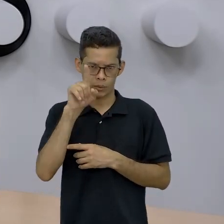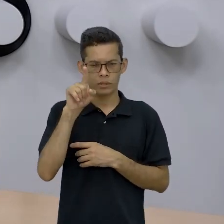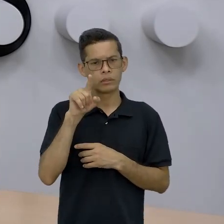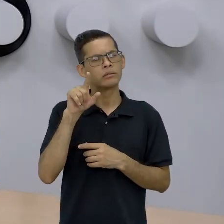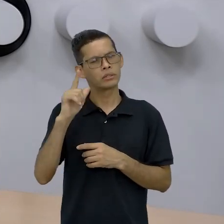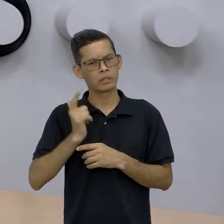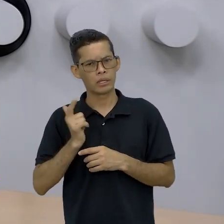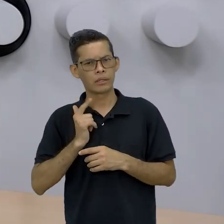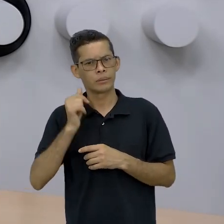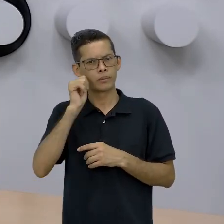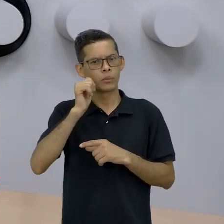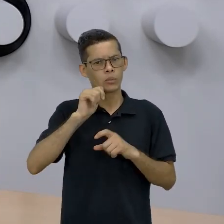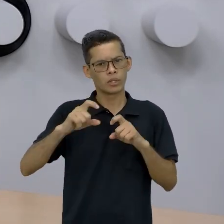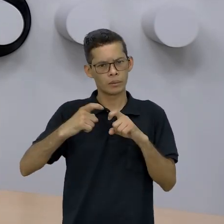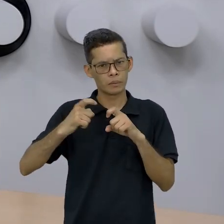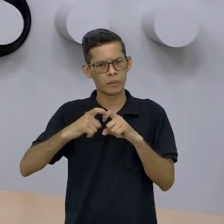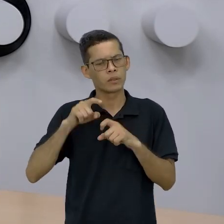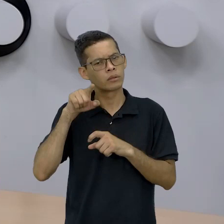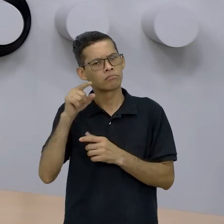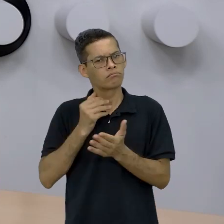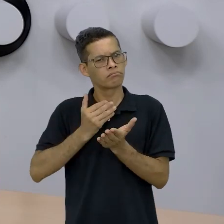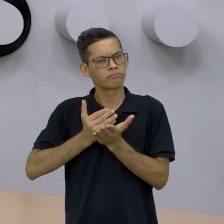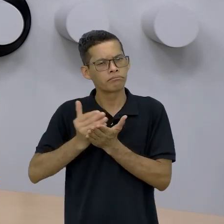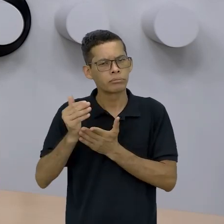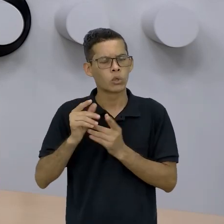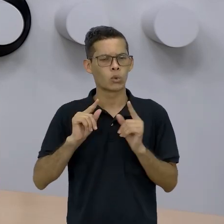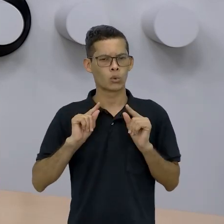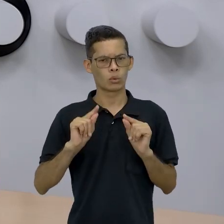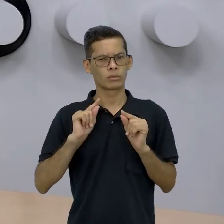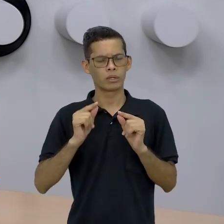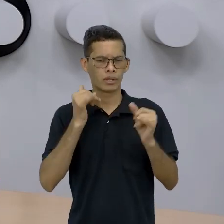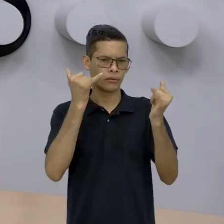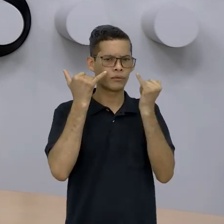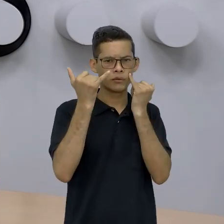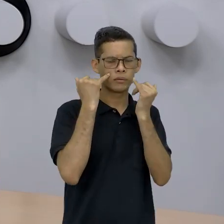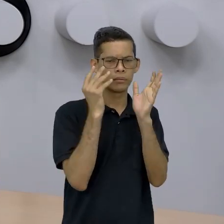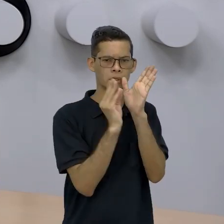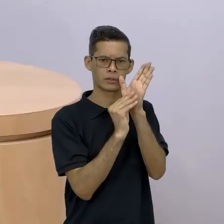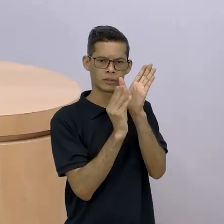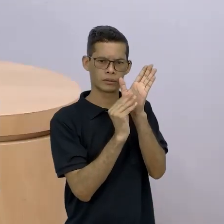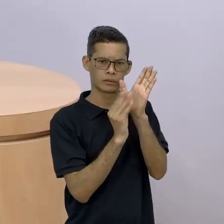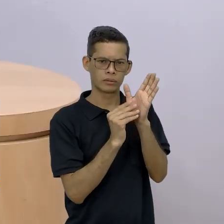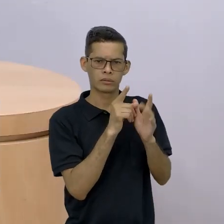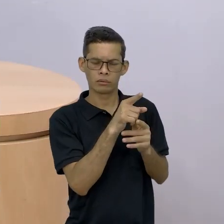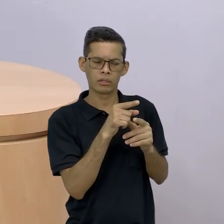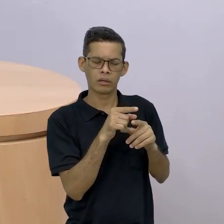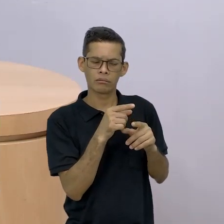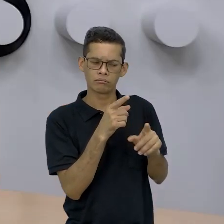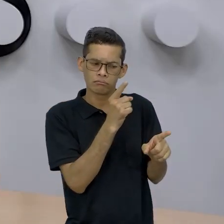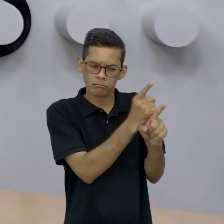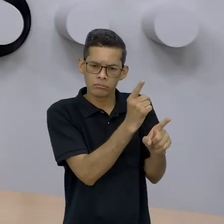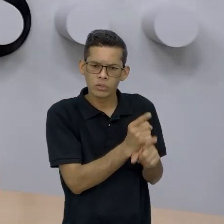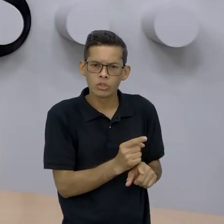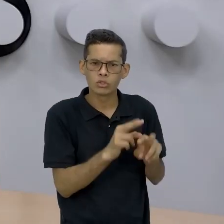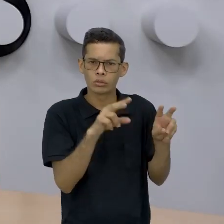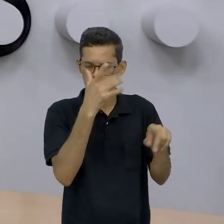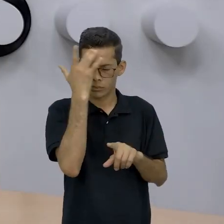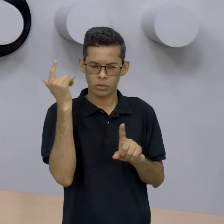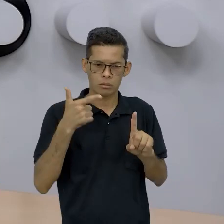médica, ela começou a reunir dados de uma pessoa que foi assassinada e enterrada como